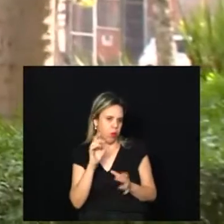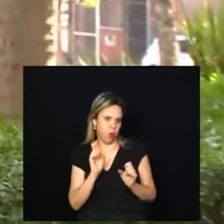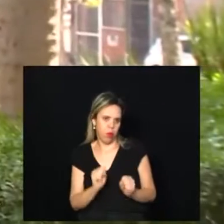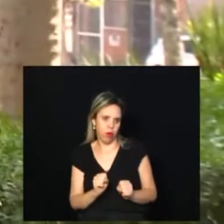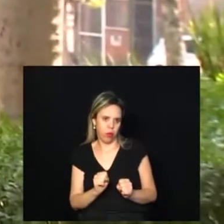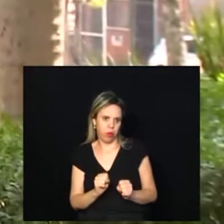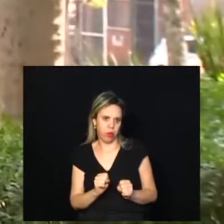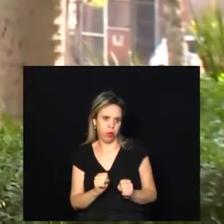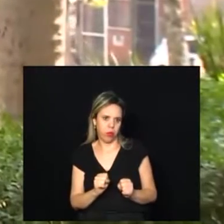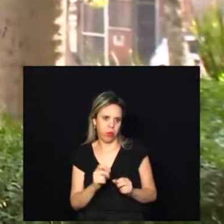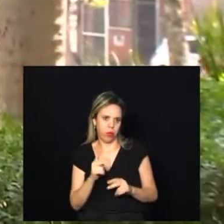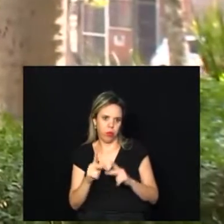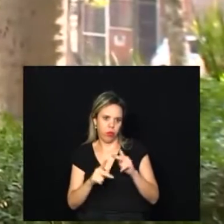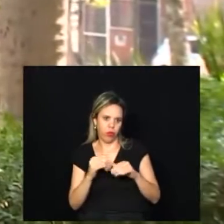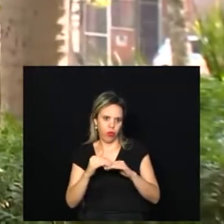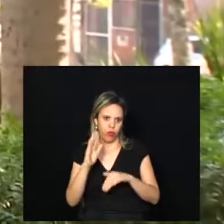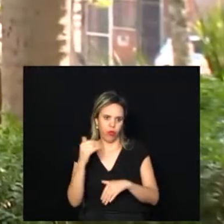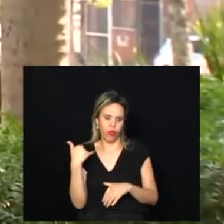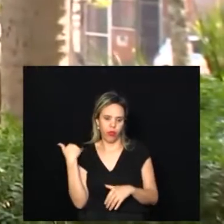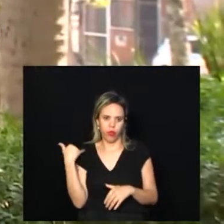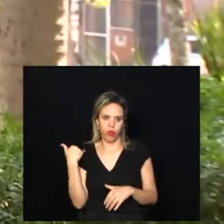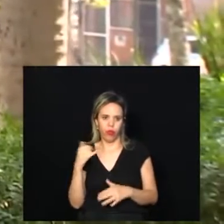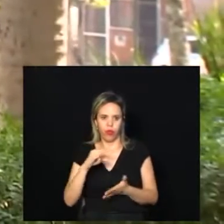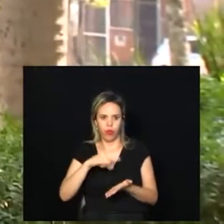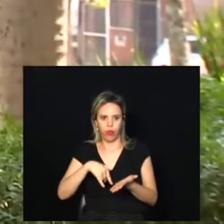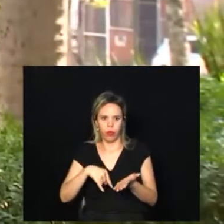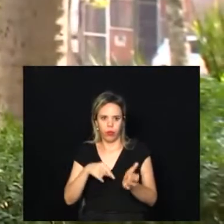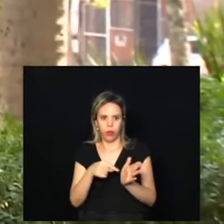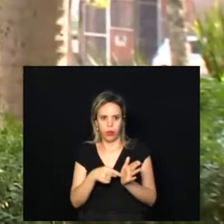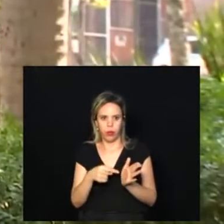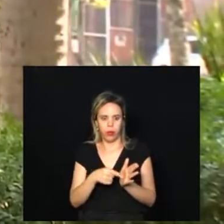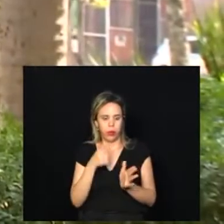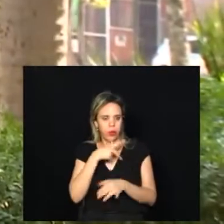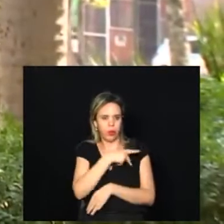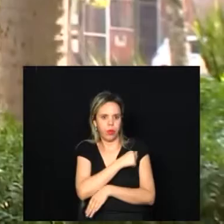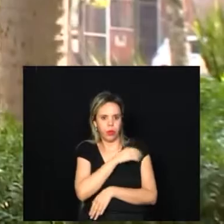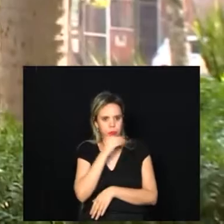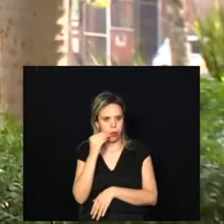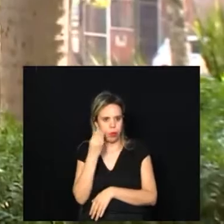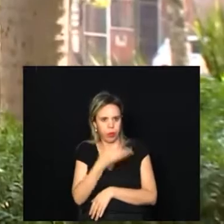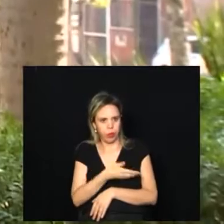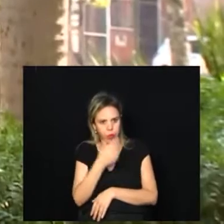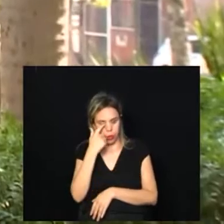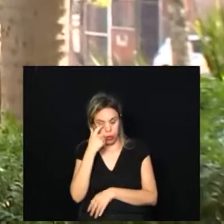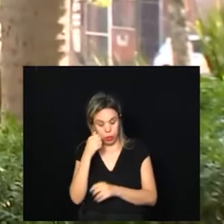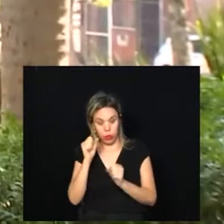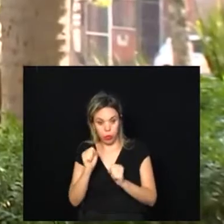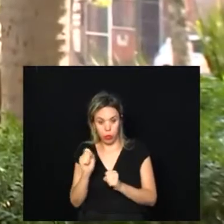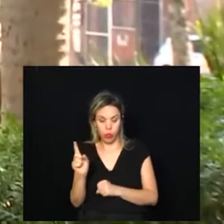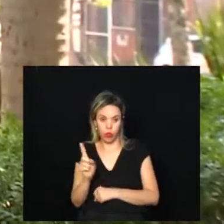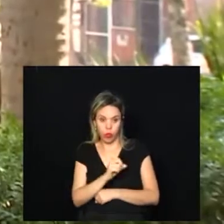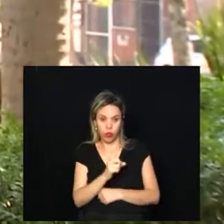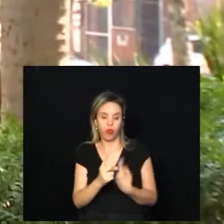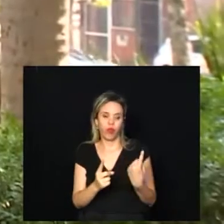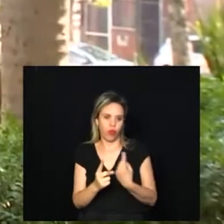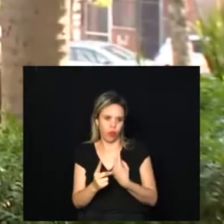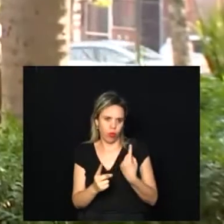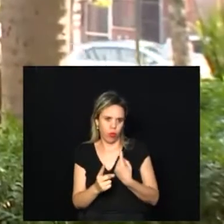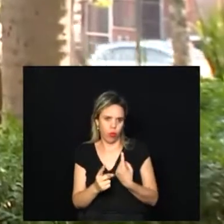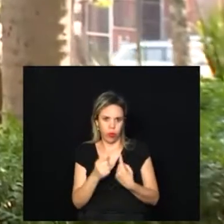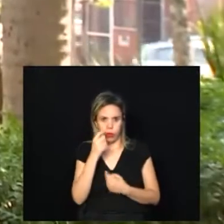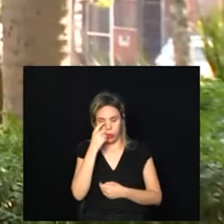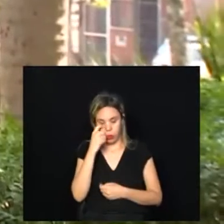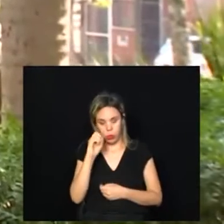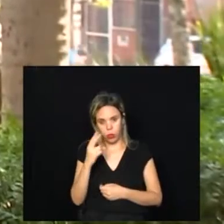que o responsável forneça autorização para vacinação do adolescente. Ele pode comparecer sozinho